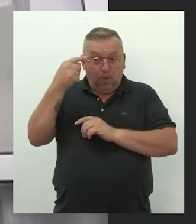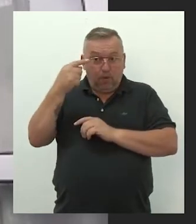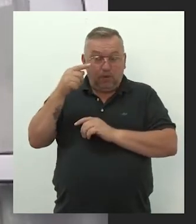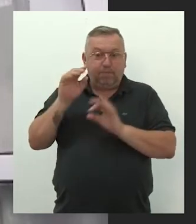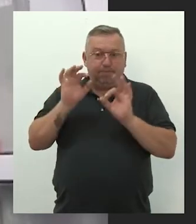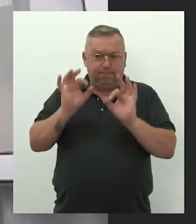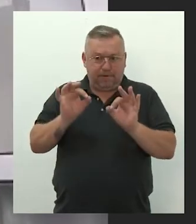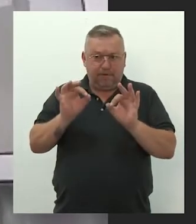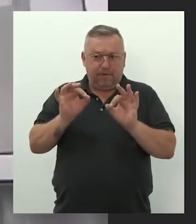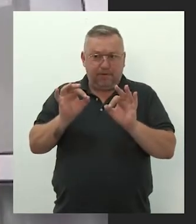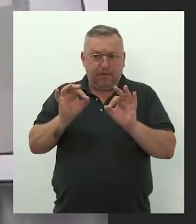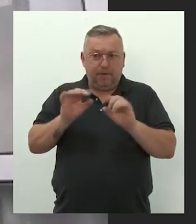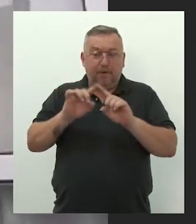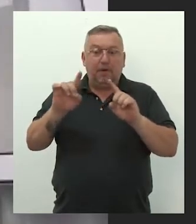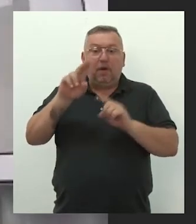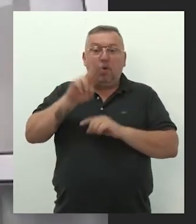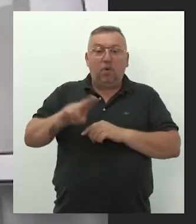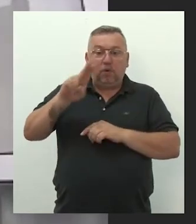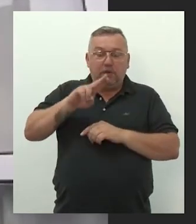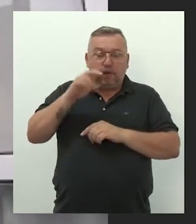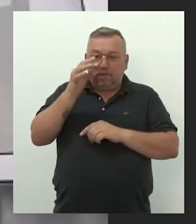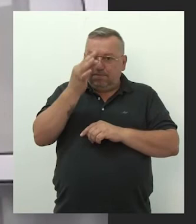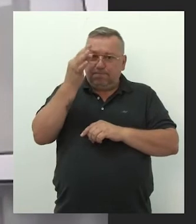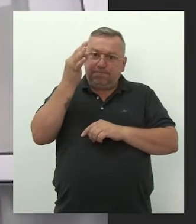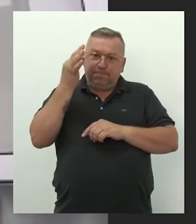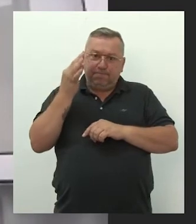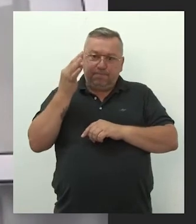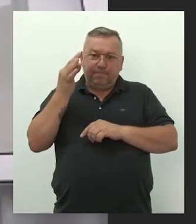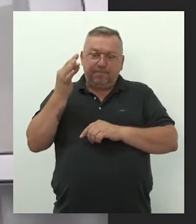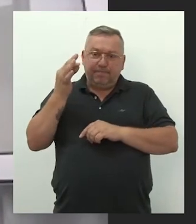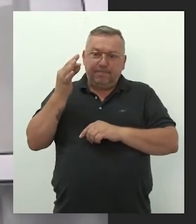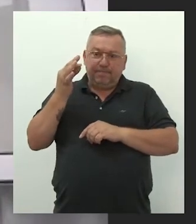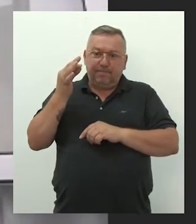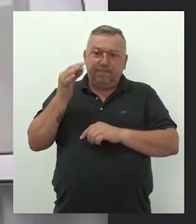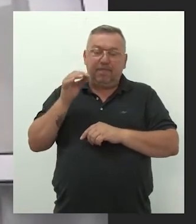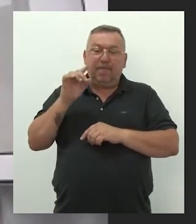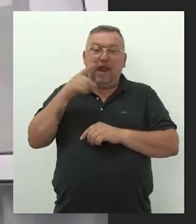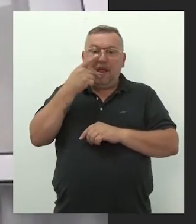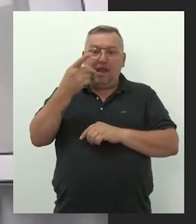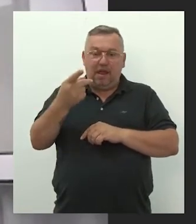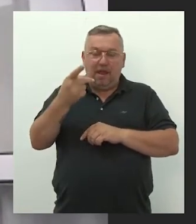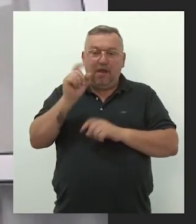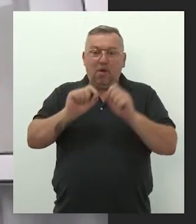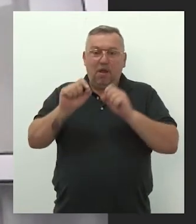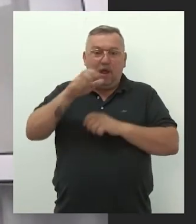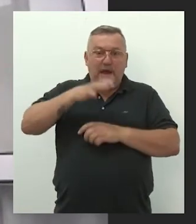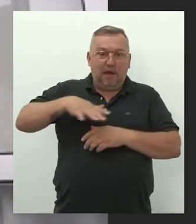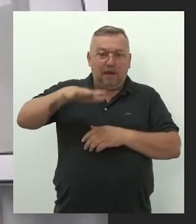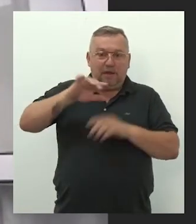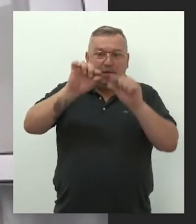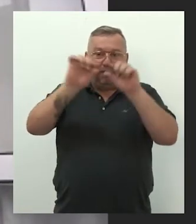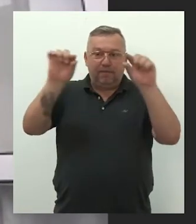pontual. Então, passar o delineador no espaço da pálpebra, nós estamos tratando de área ou